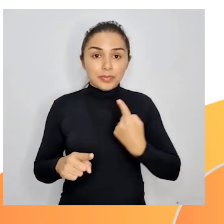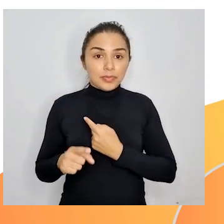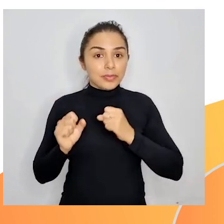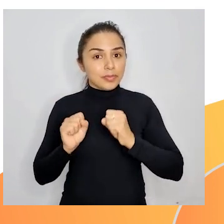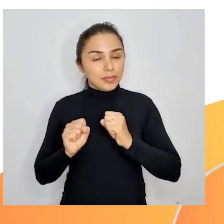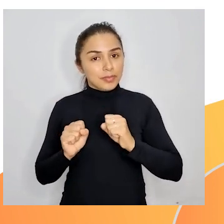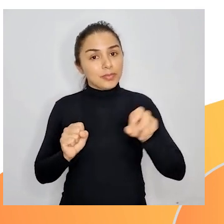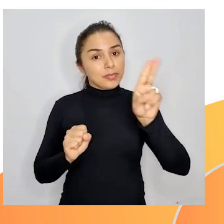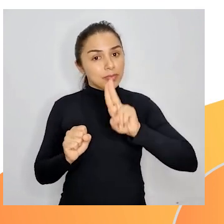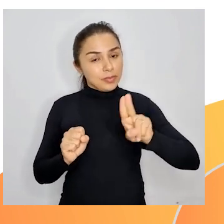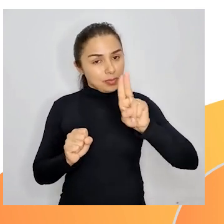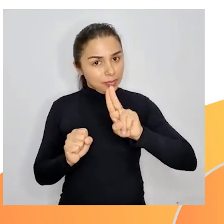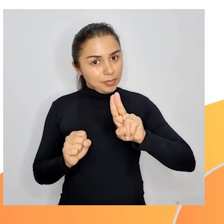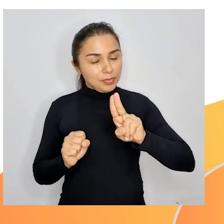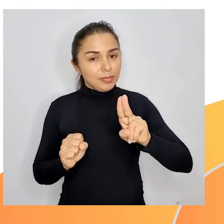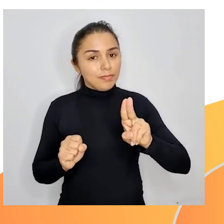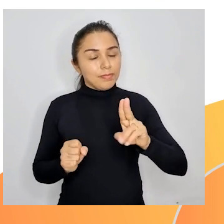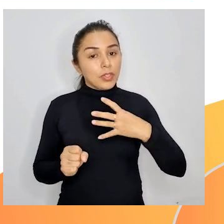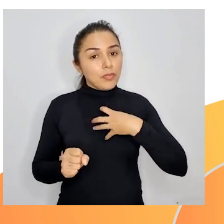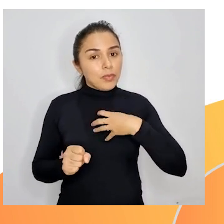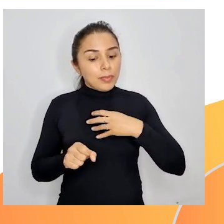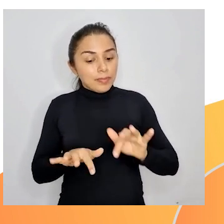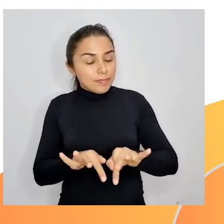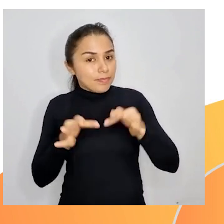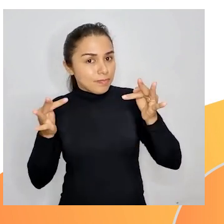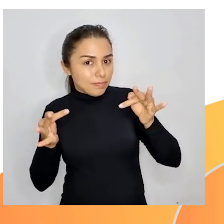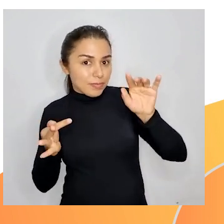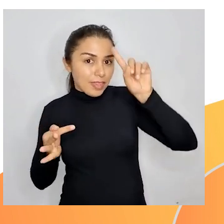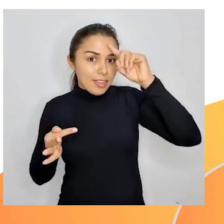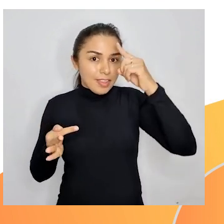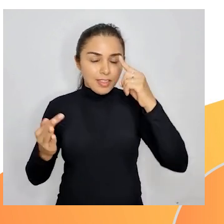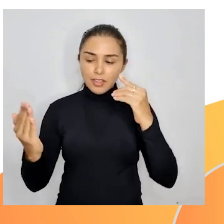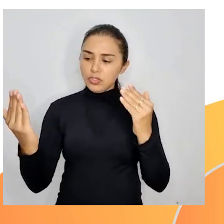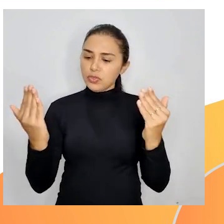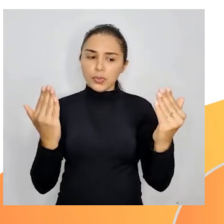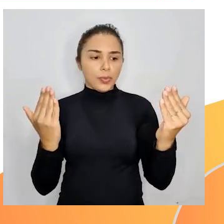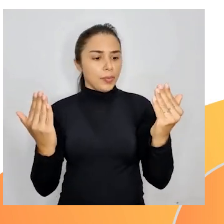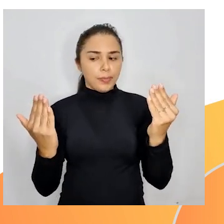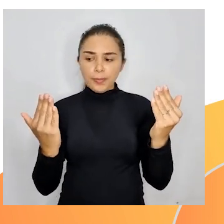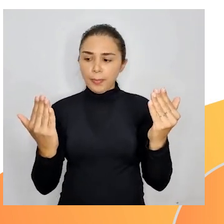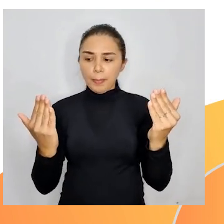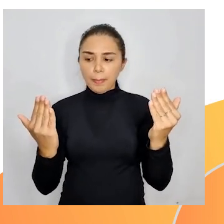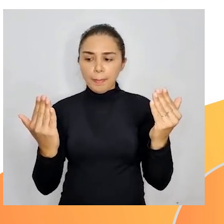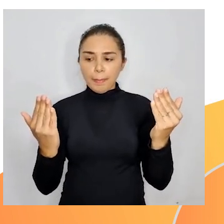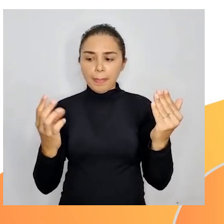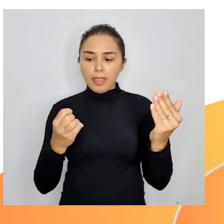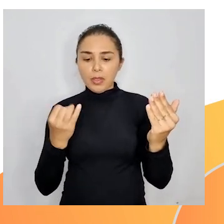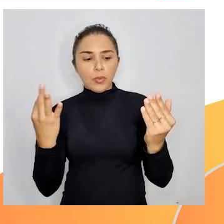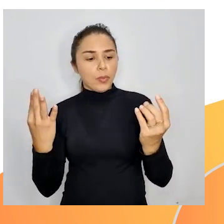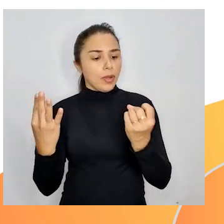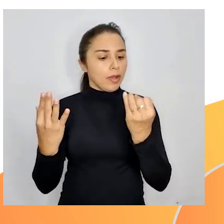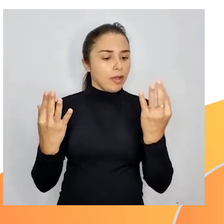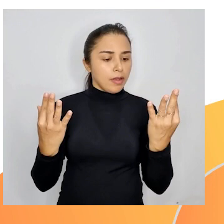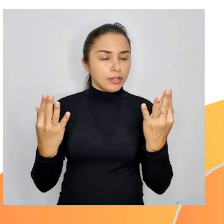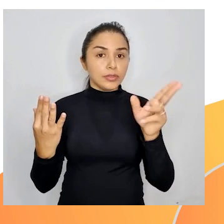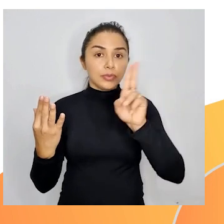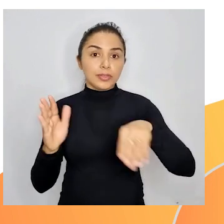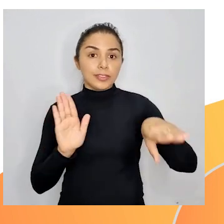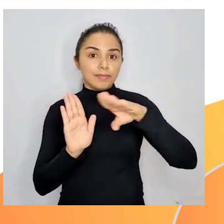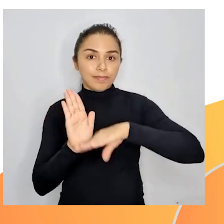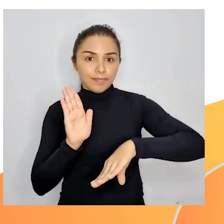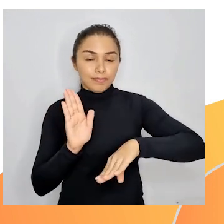vezes até de maneira bem discreta, essa ideia de comparar que vem da subtração. Nós temos a Alice